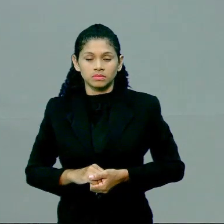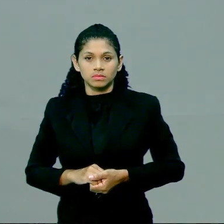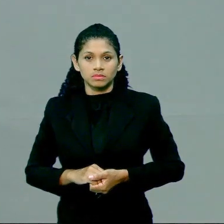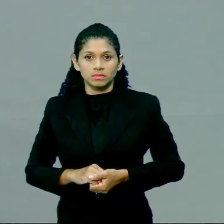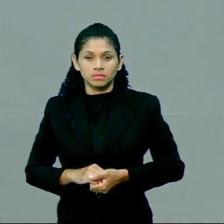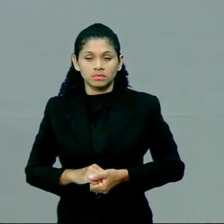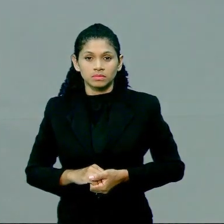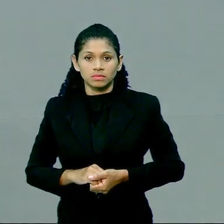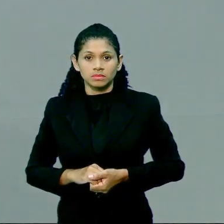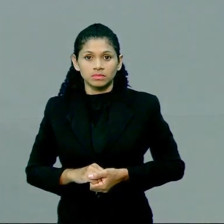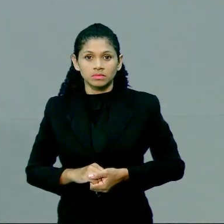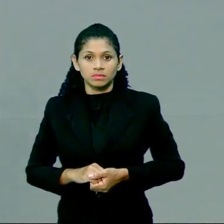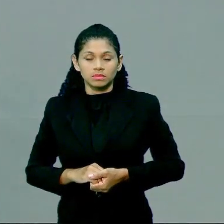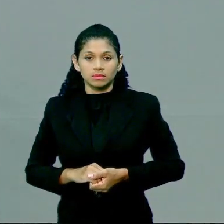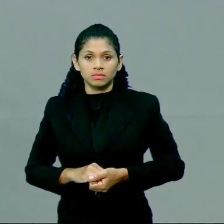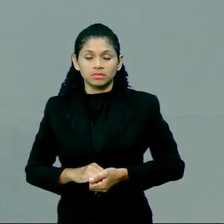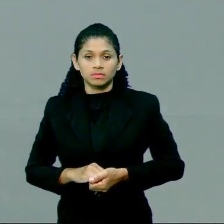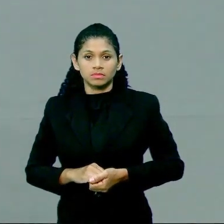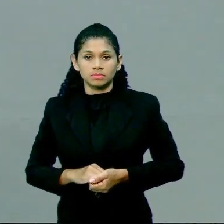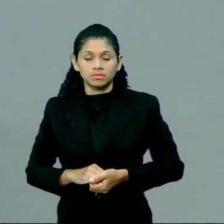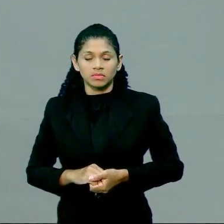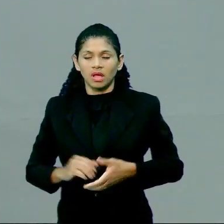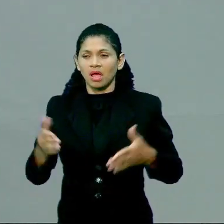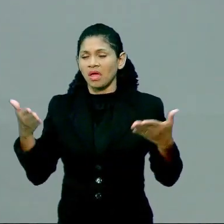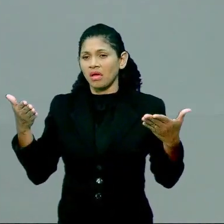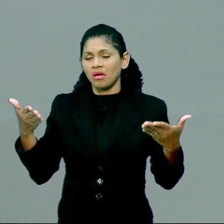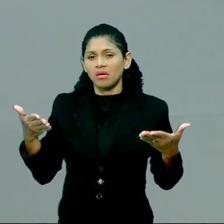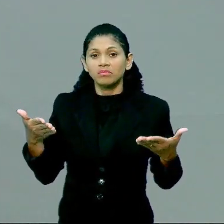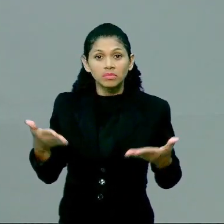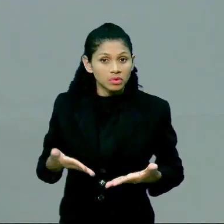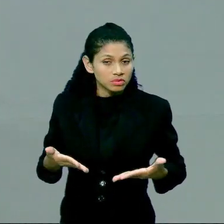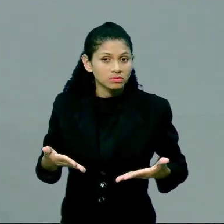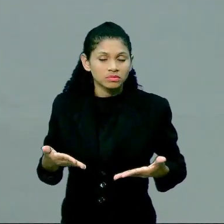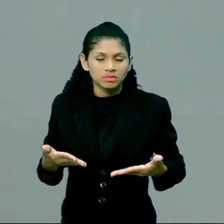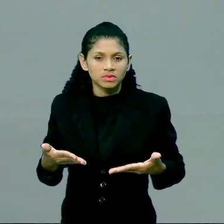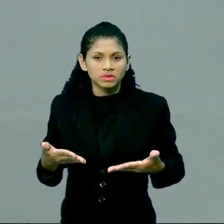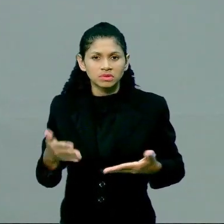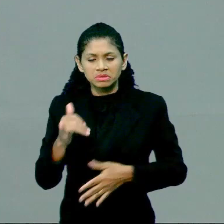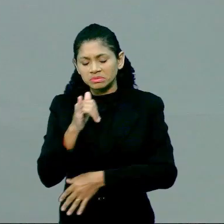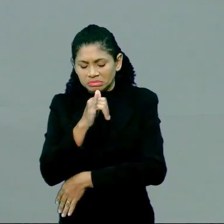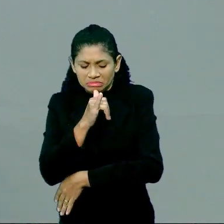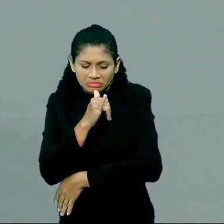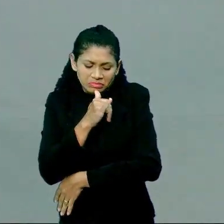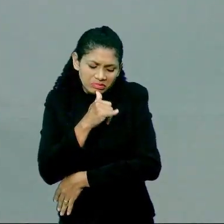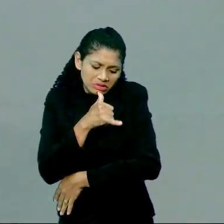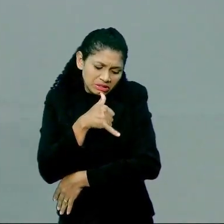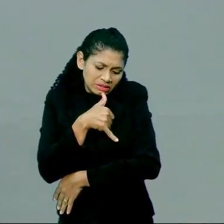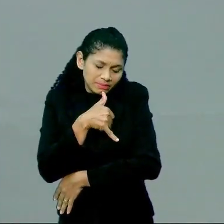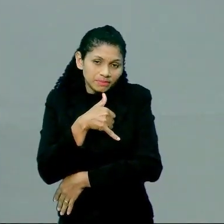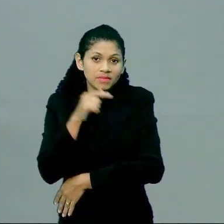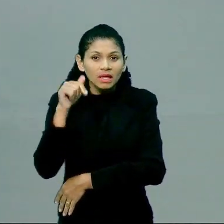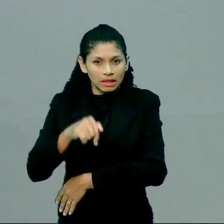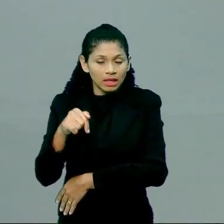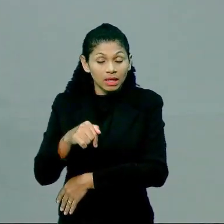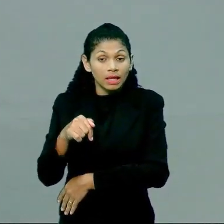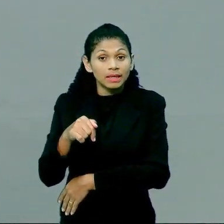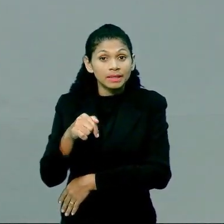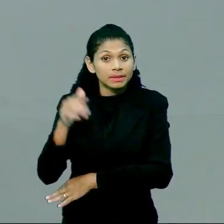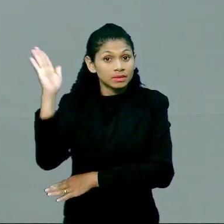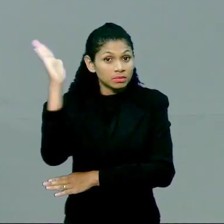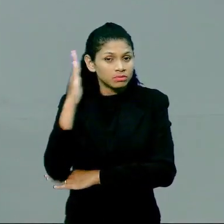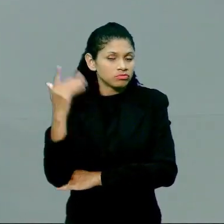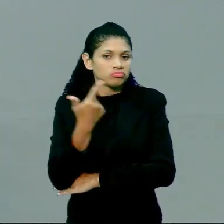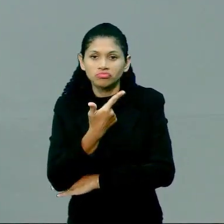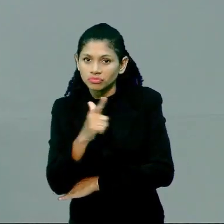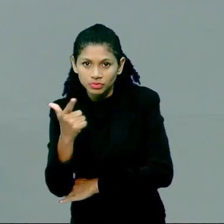mala Leite quer dizer o que que você tá aborrecido tá chateado né aqui não temos essa expressão Ah eu estou de Mallet não tem leite mala nem mal